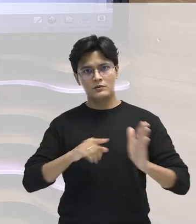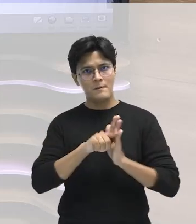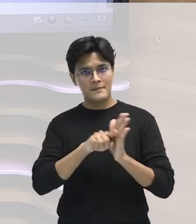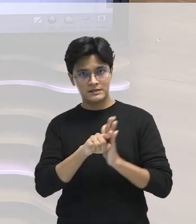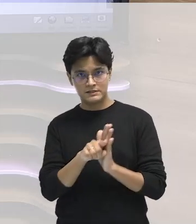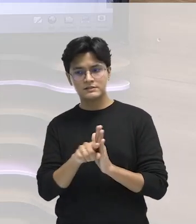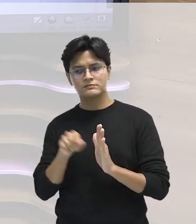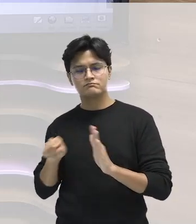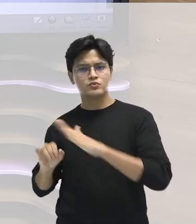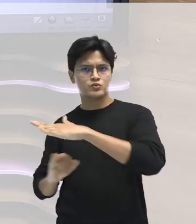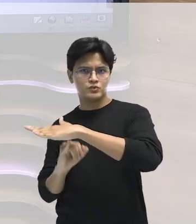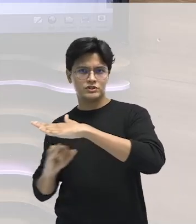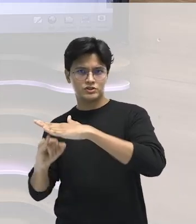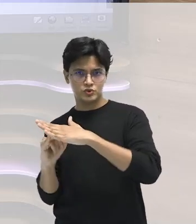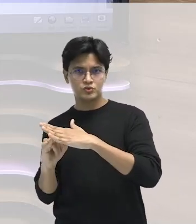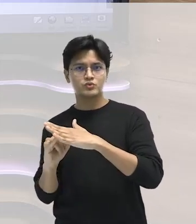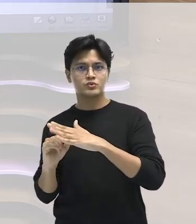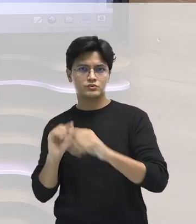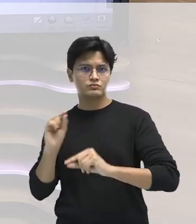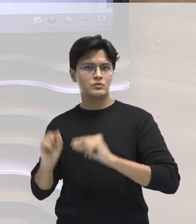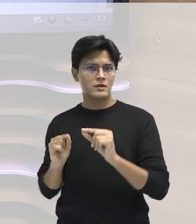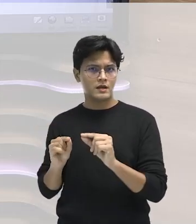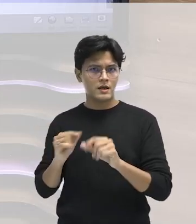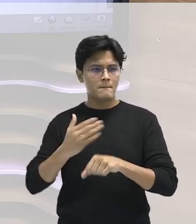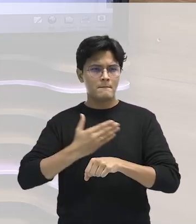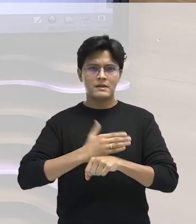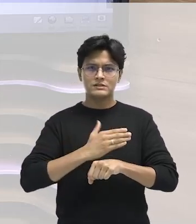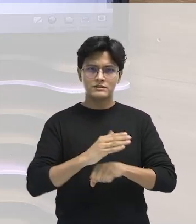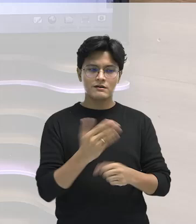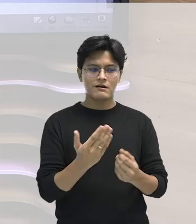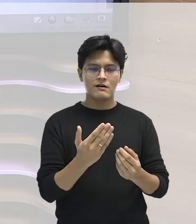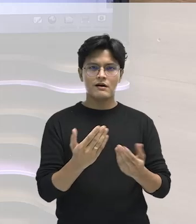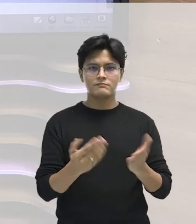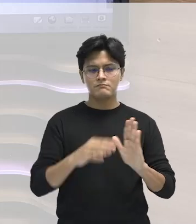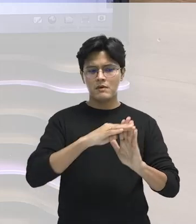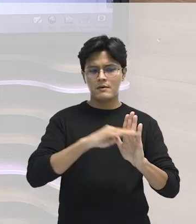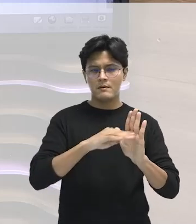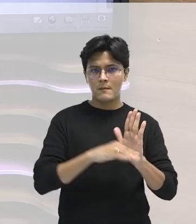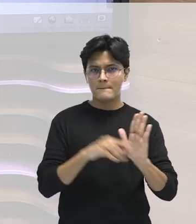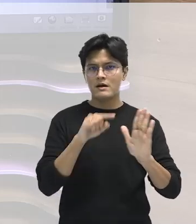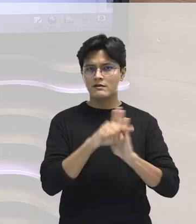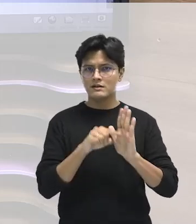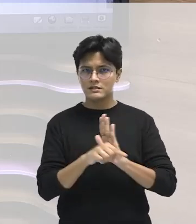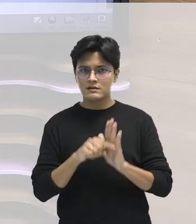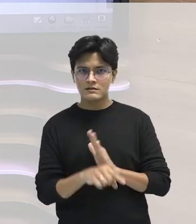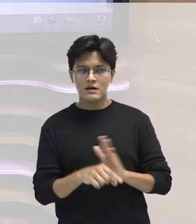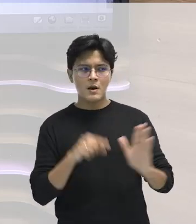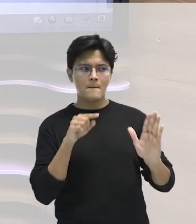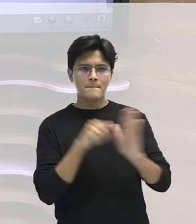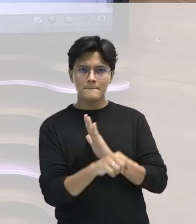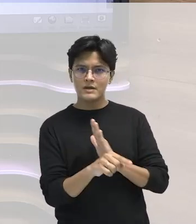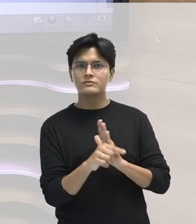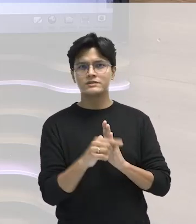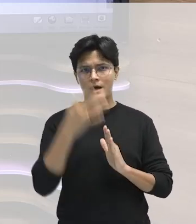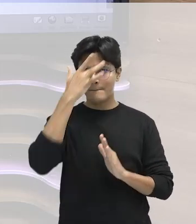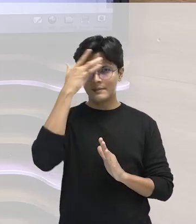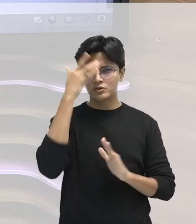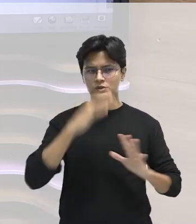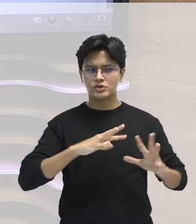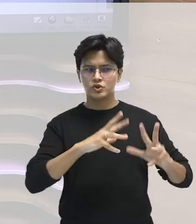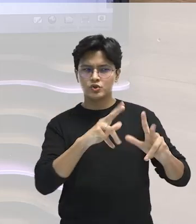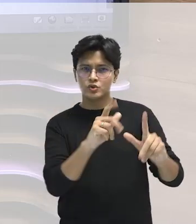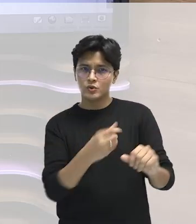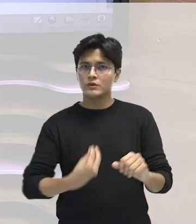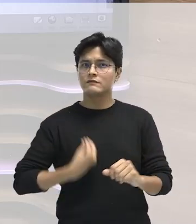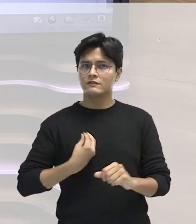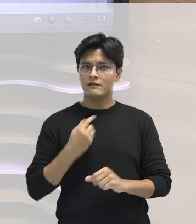vai aplicar o questionário, ele não vai fazer perguntas para as 100 mil pessoas dessa cidade,